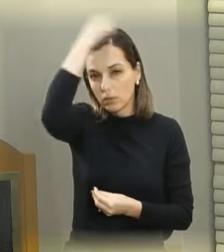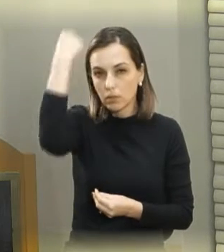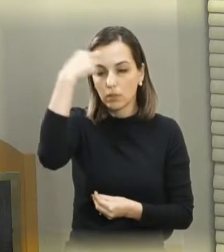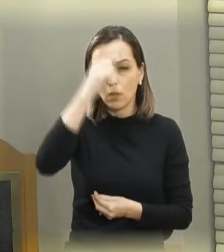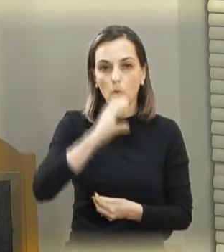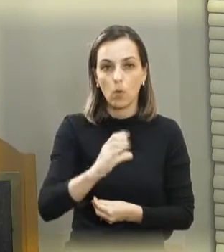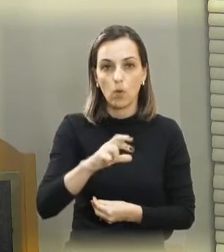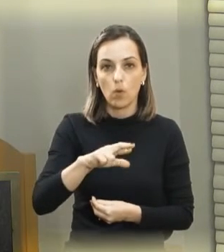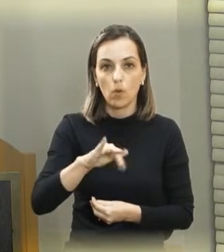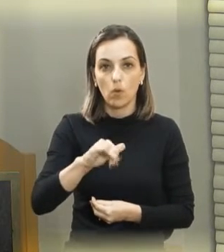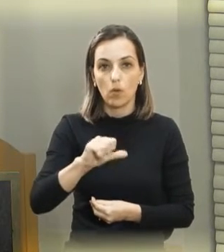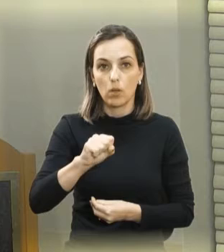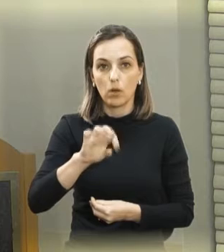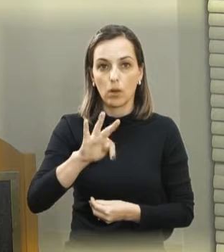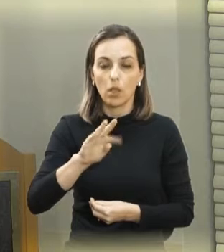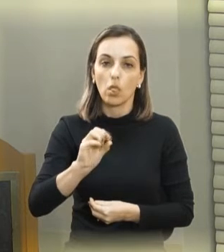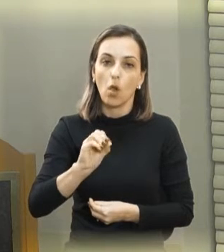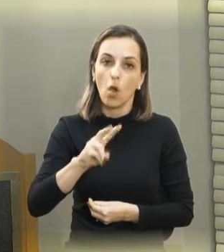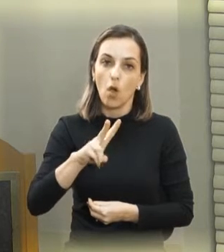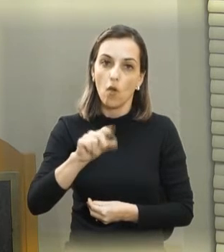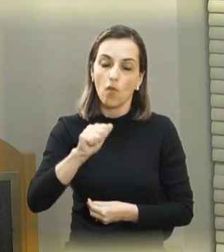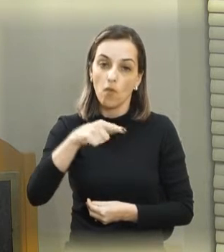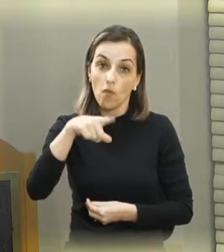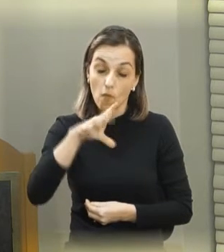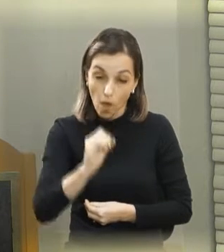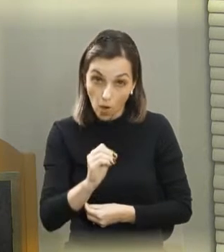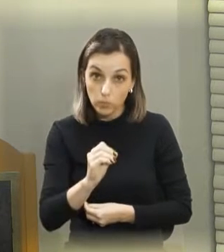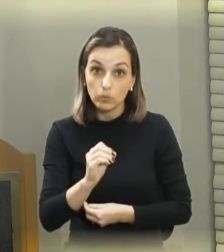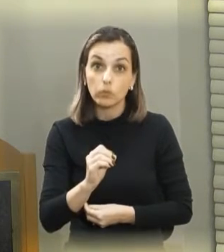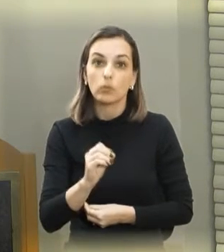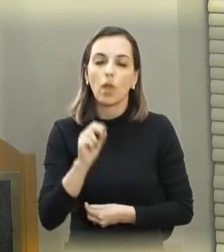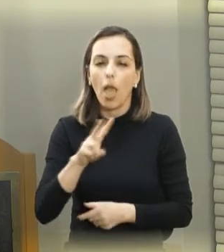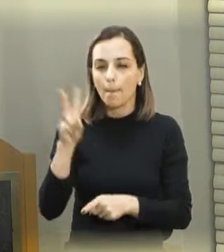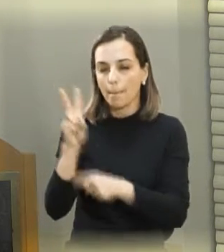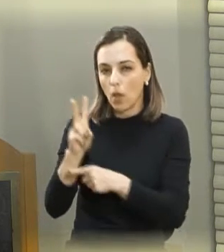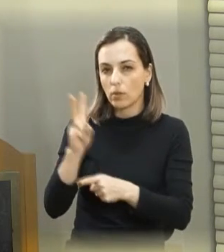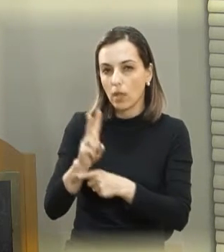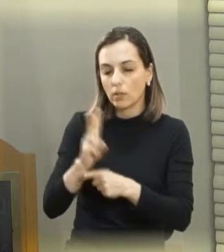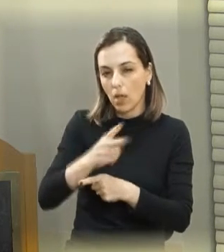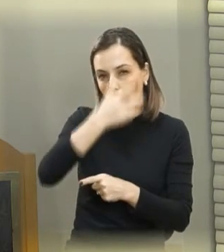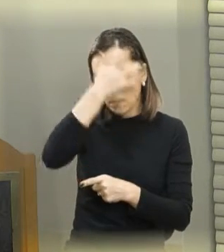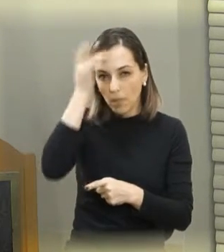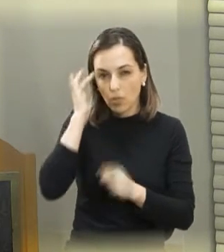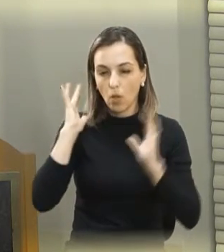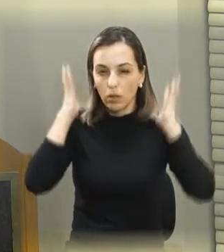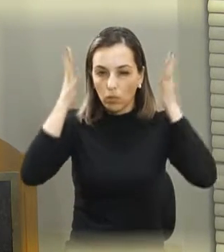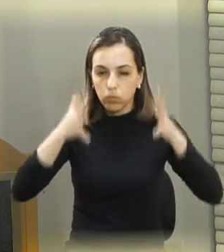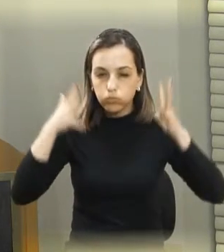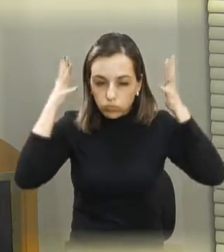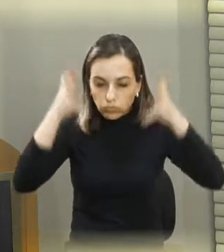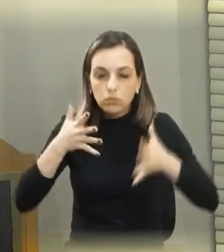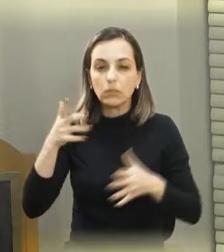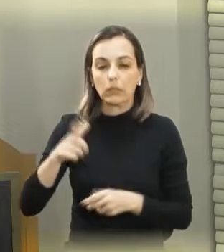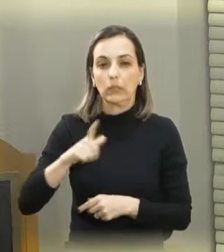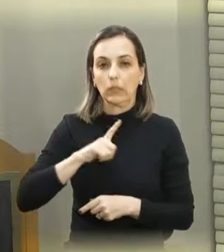Viajantes dos caminhoneiros foi um evento importante também nesse o encontro de carros antigos tão